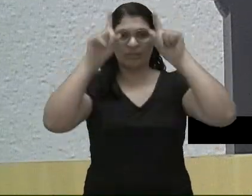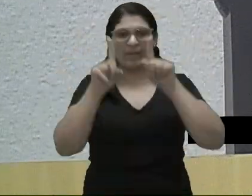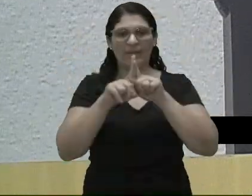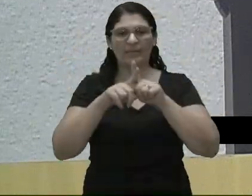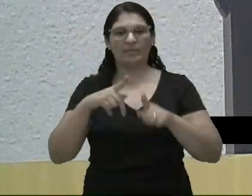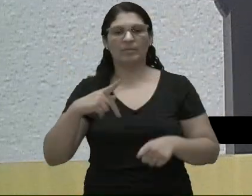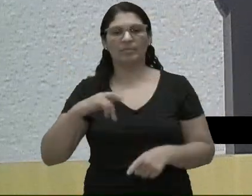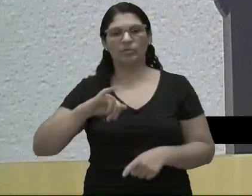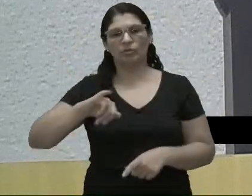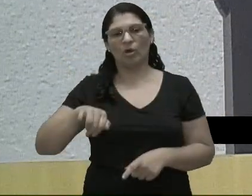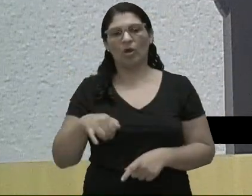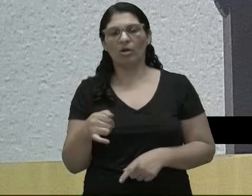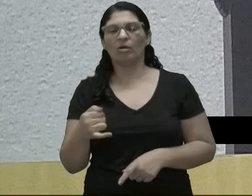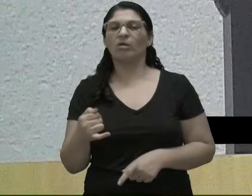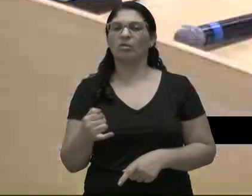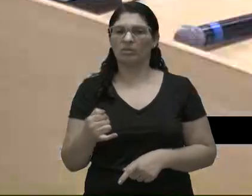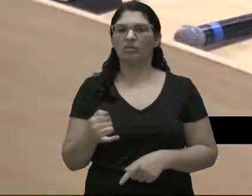PJs.